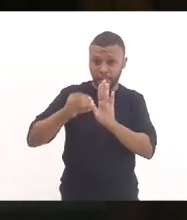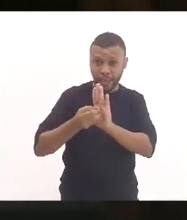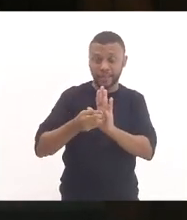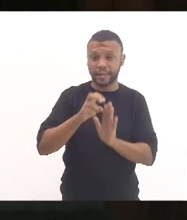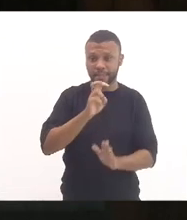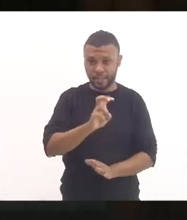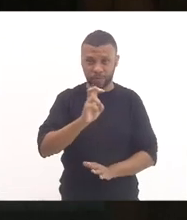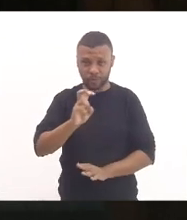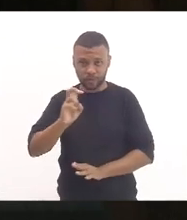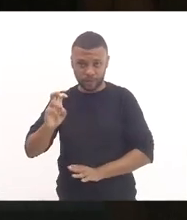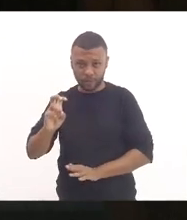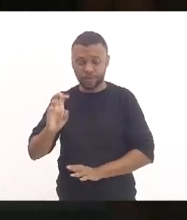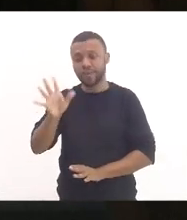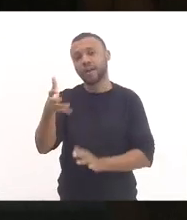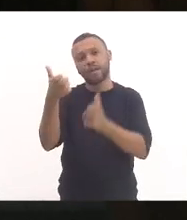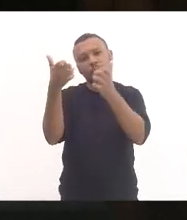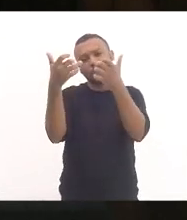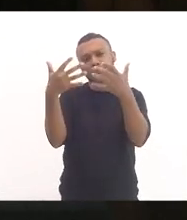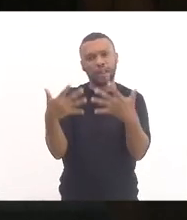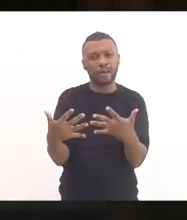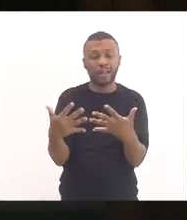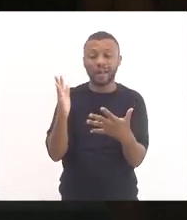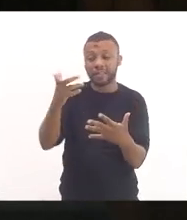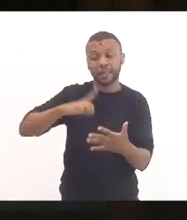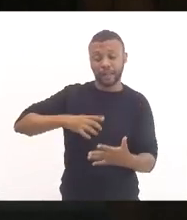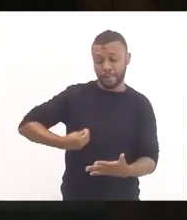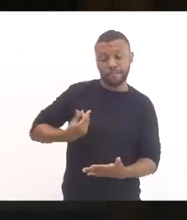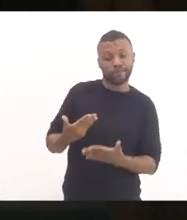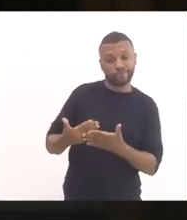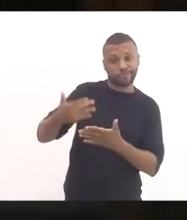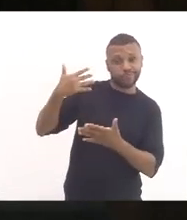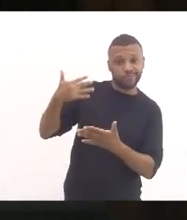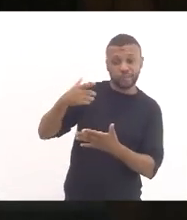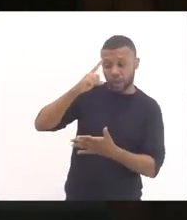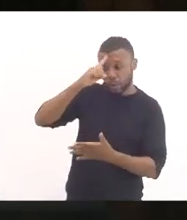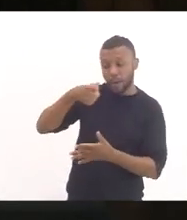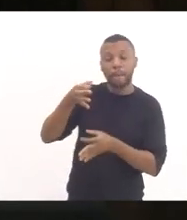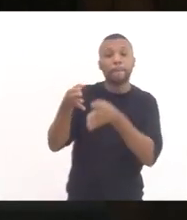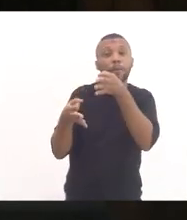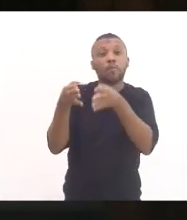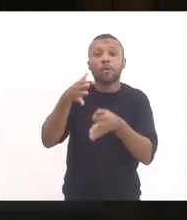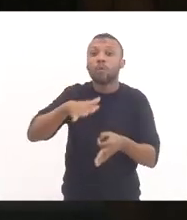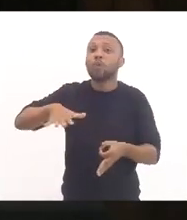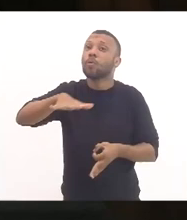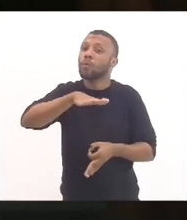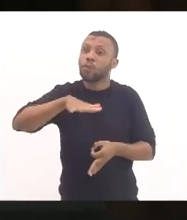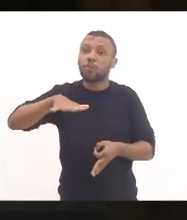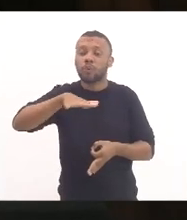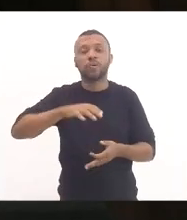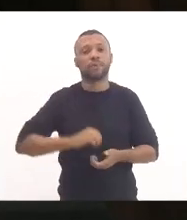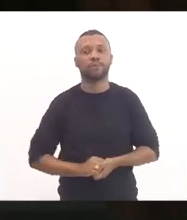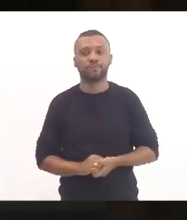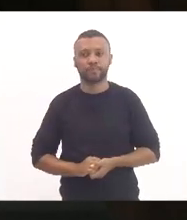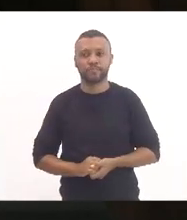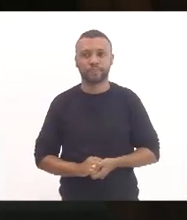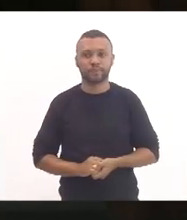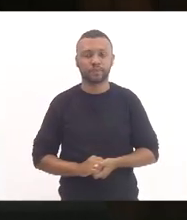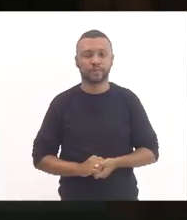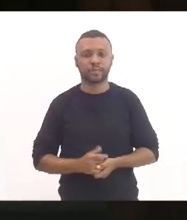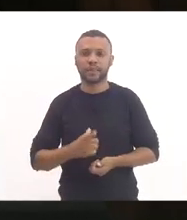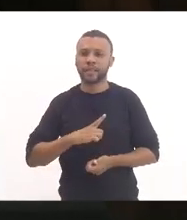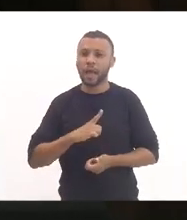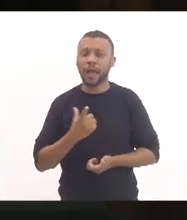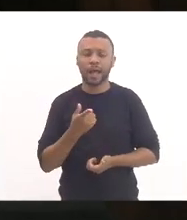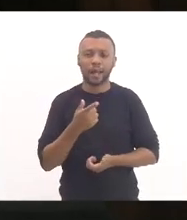Porque como falei já não ela já existe no ordenamento jurídico nós estamos trazendo através